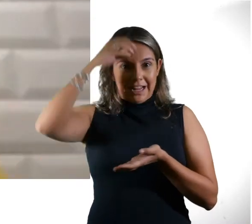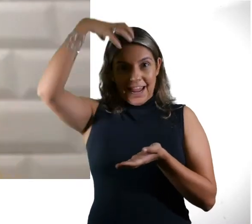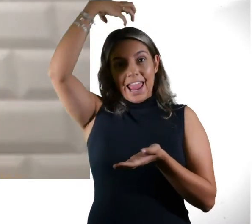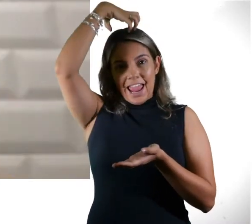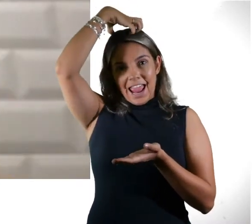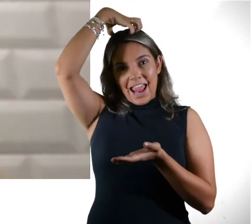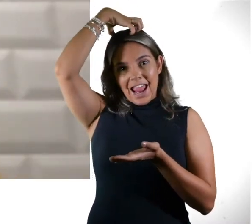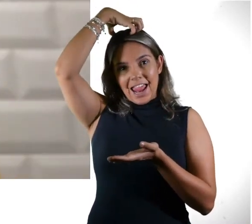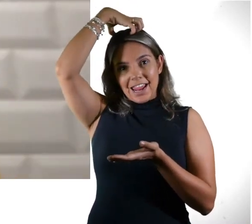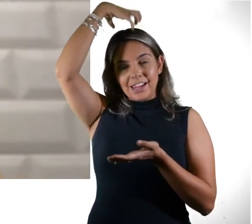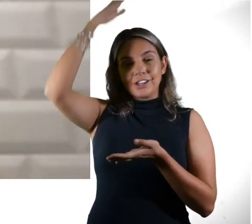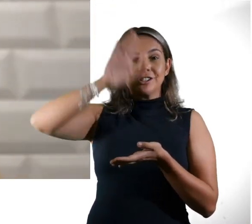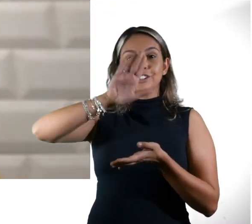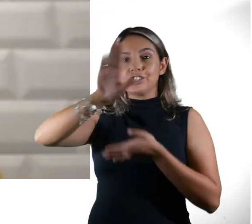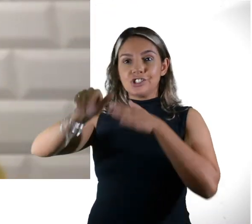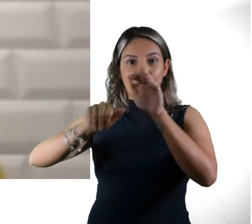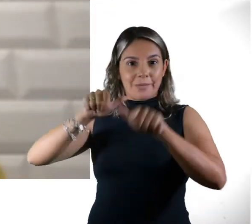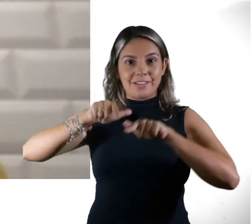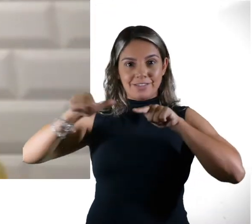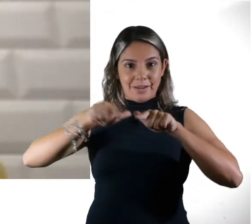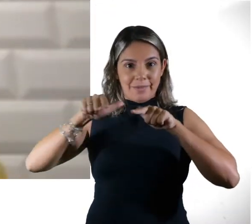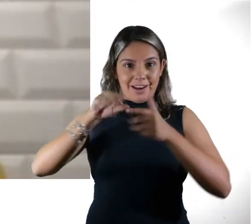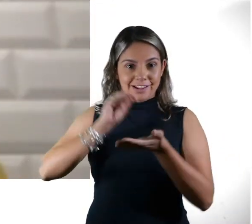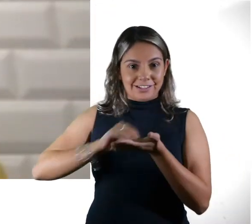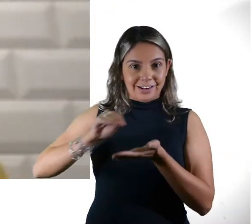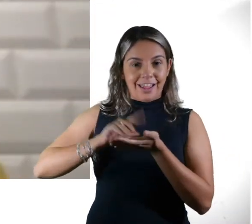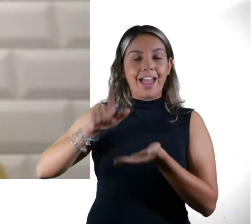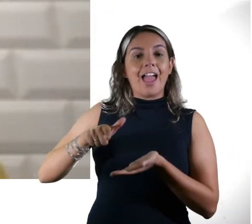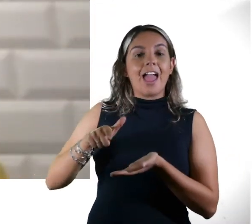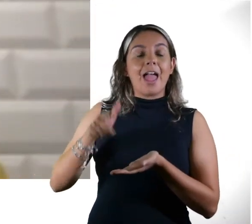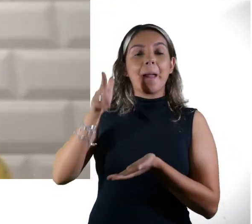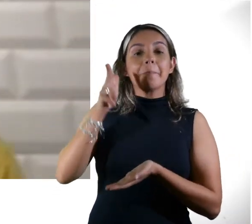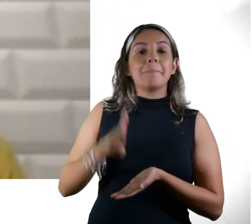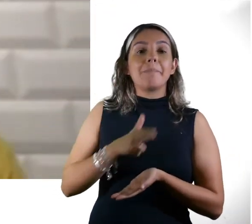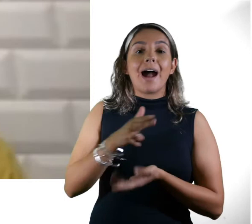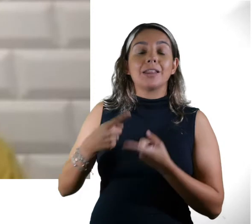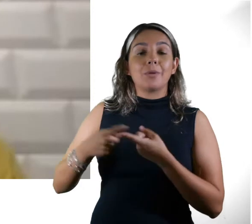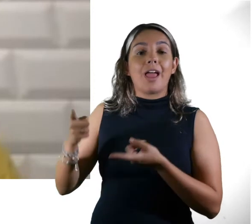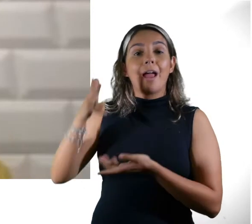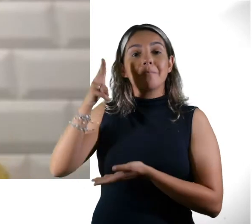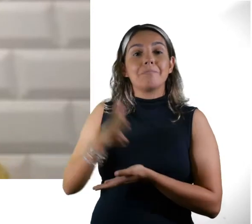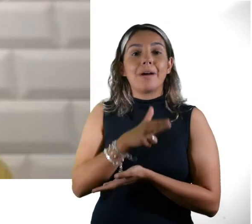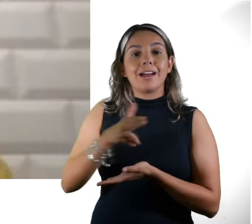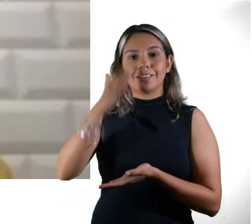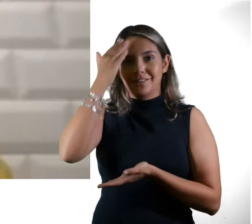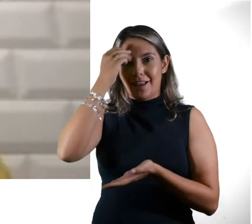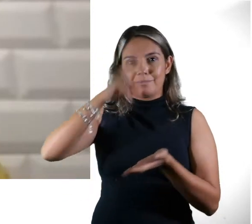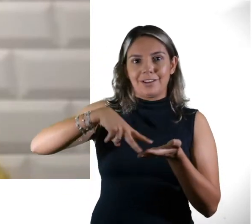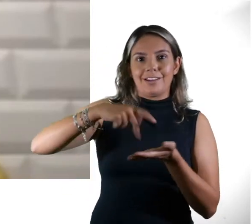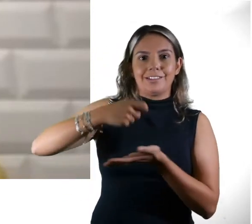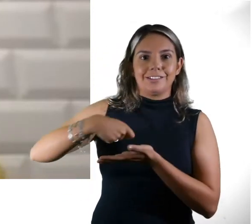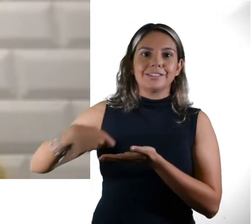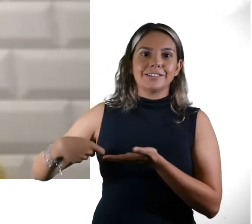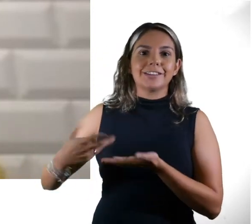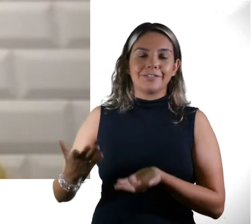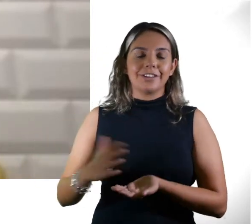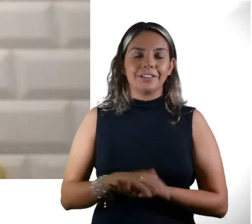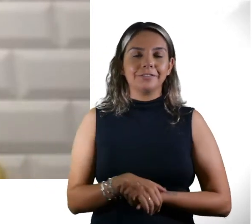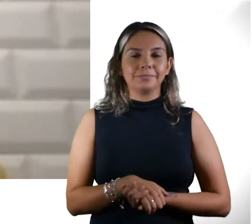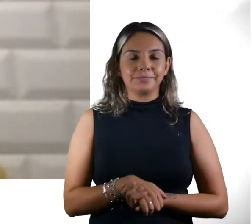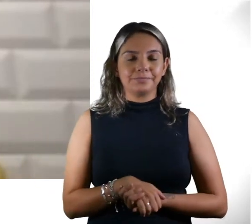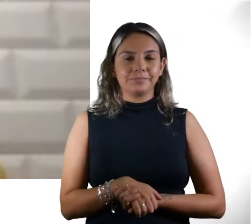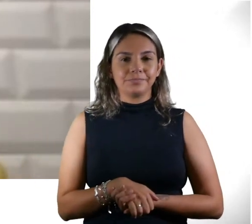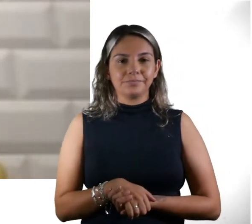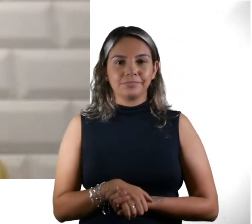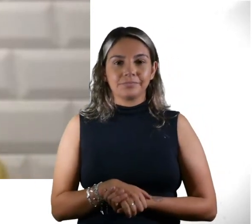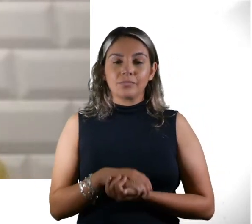reis, dessas autoridades africanas, eram padres. Então, assim, é plausível, esta figura